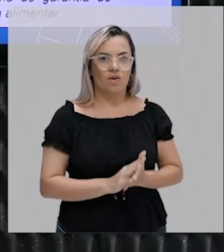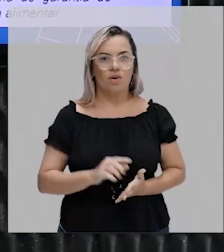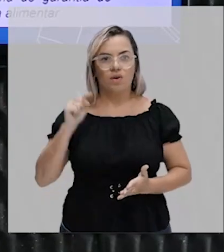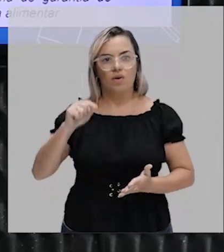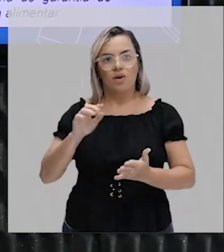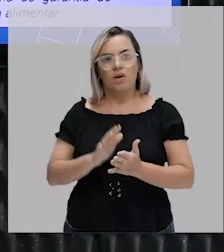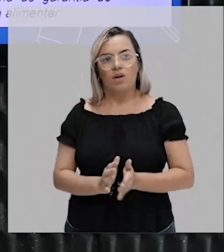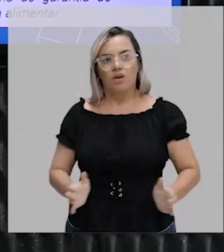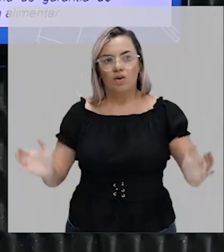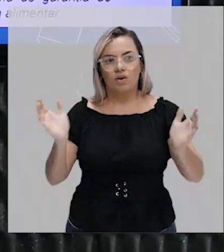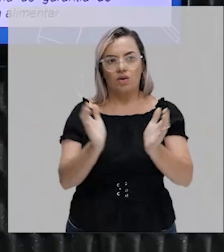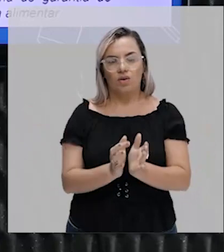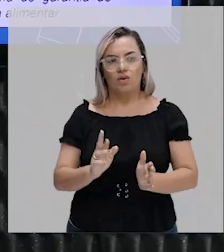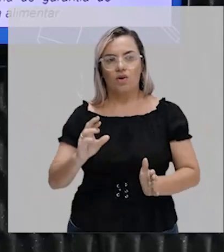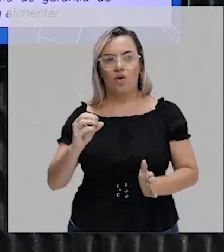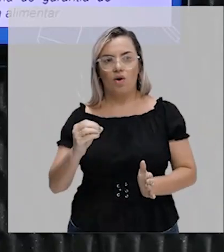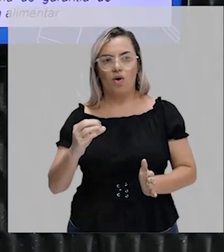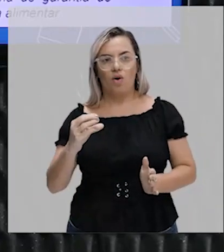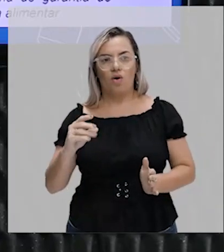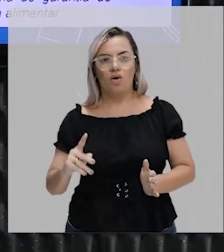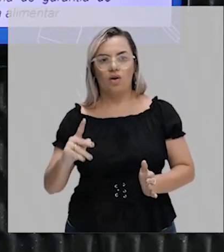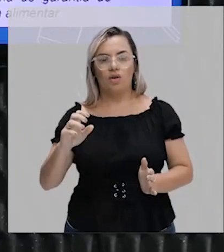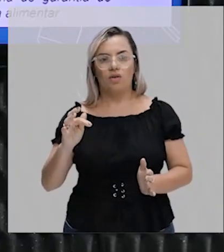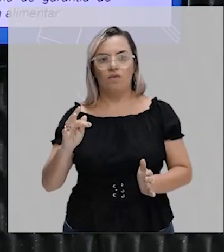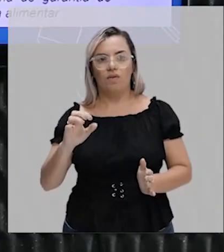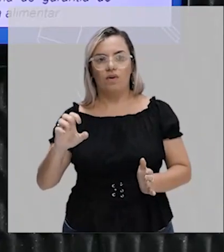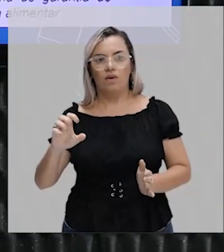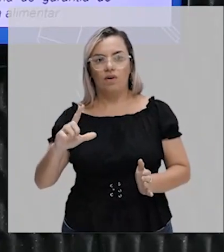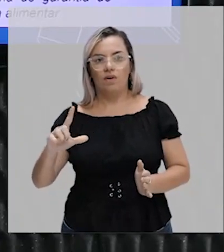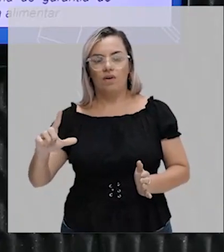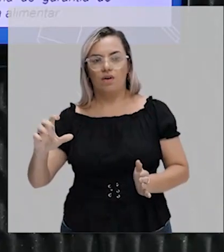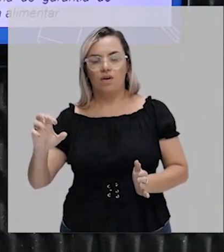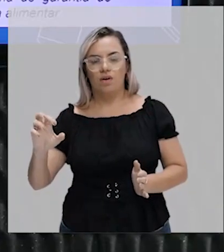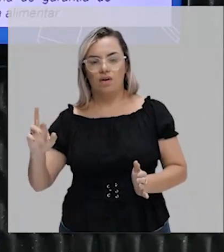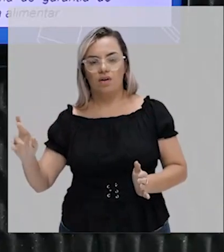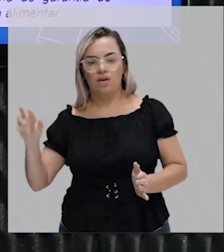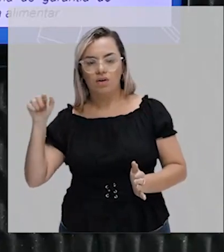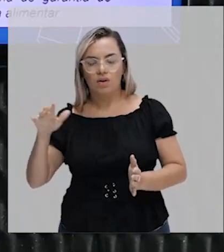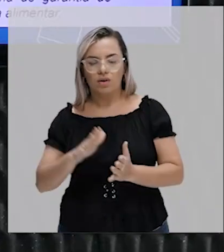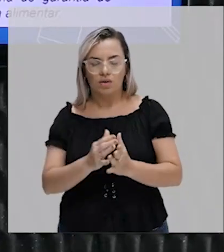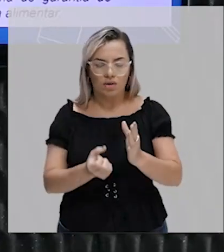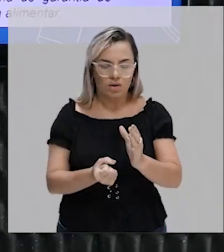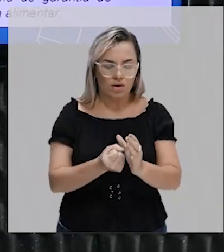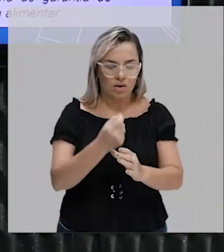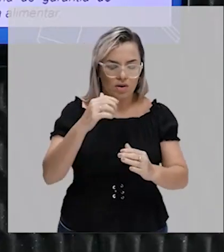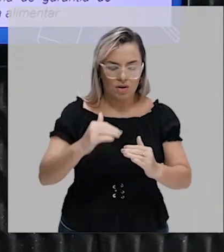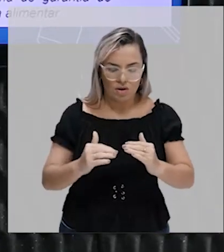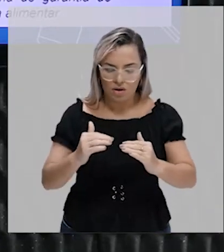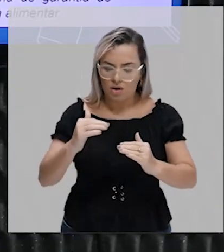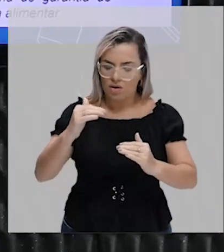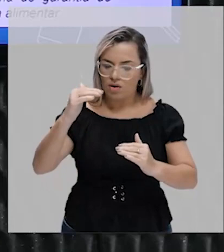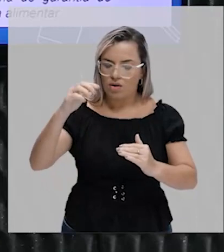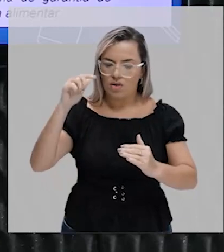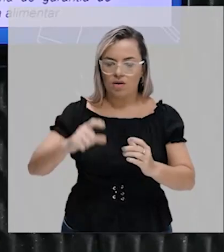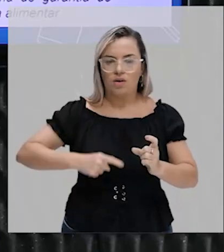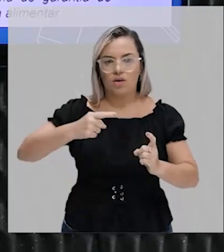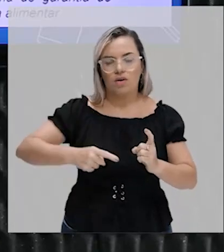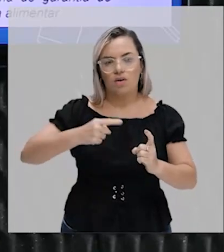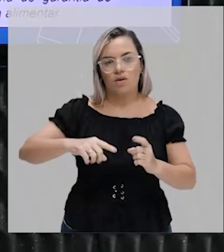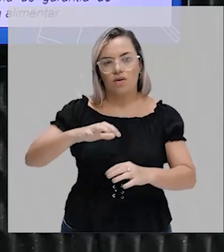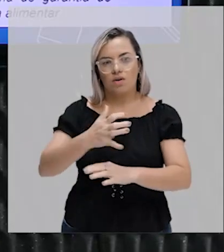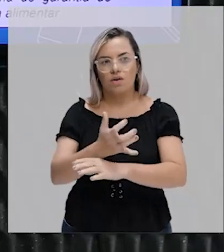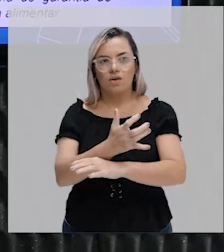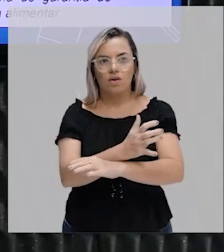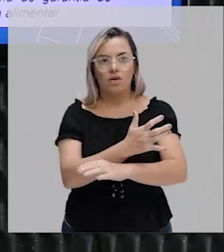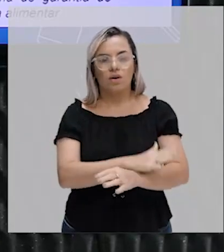Rockefeller, buscando justamente meios de aumentar a produtividade agrícola. Foi chamado um engenheiro chamado Norman